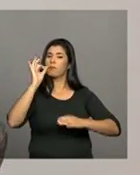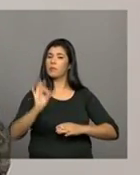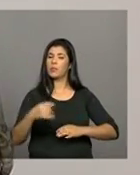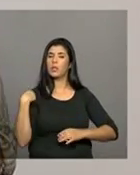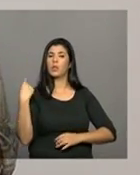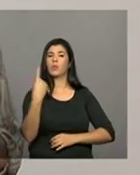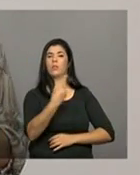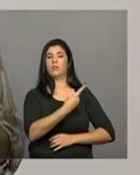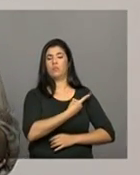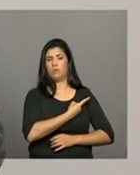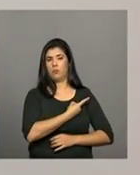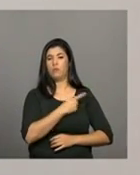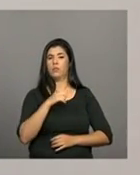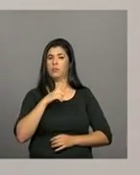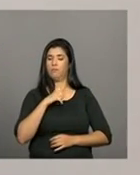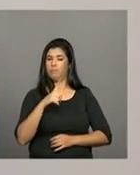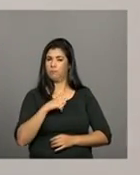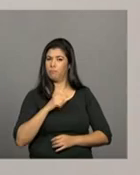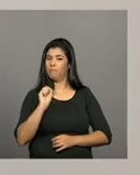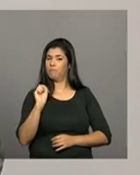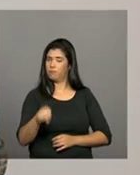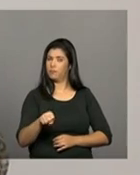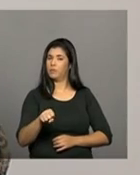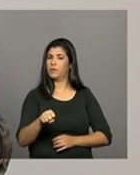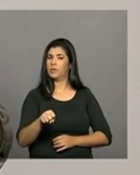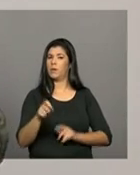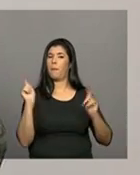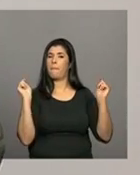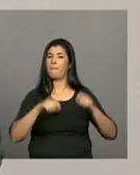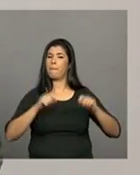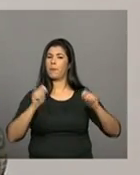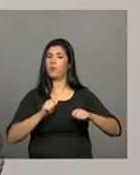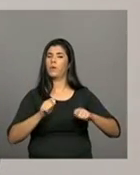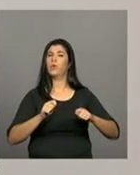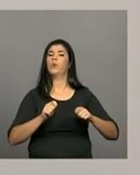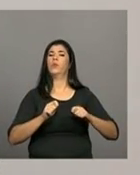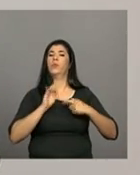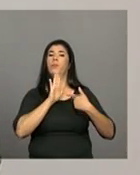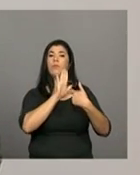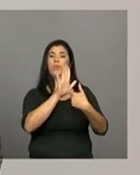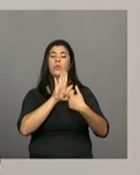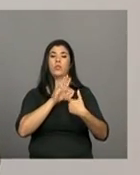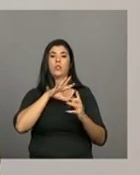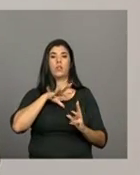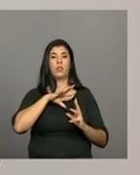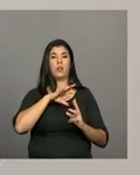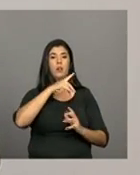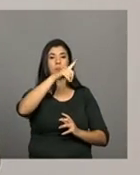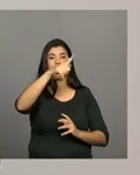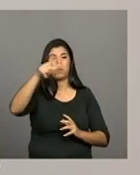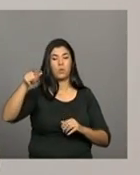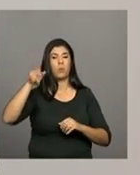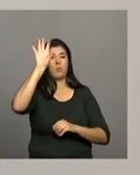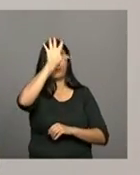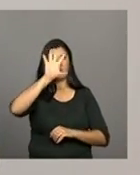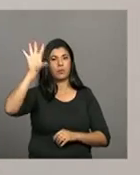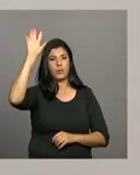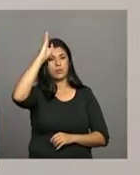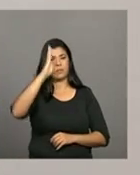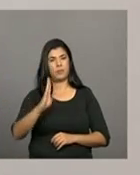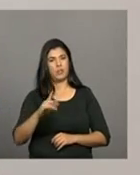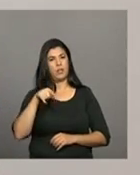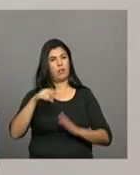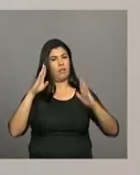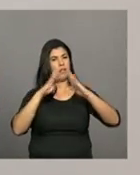nós vamos ter a possibilidade de demonstrar para o resto do Brasil que essa Casa da Mulher Brasileira de